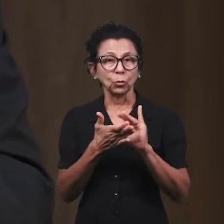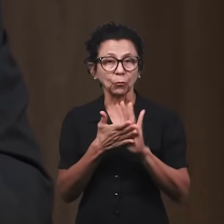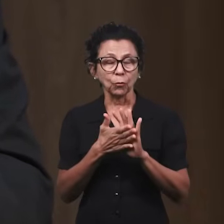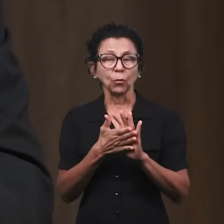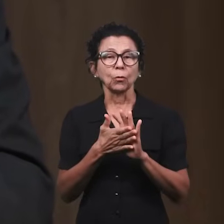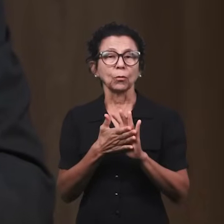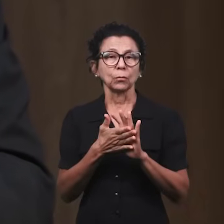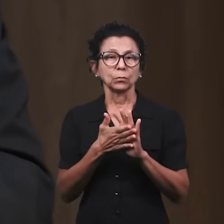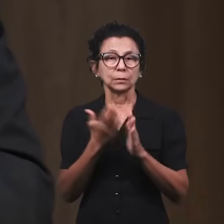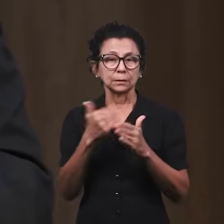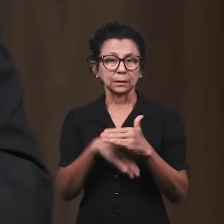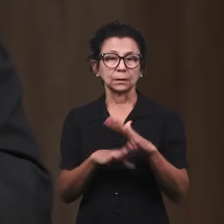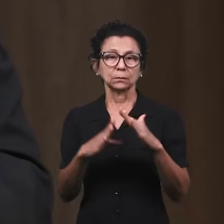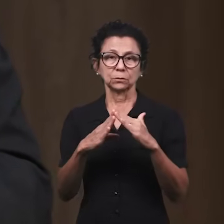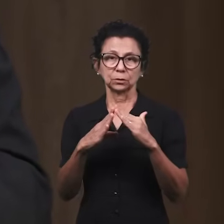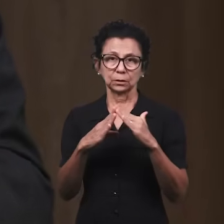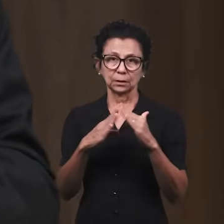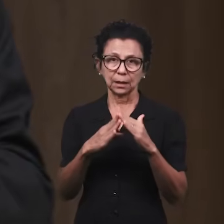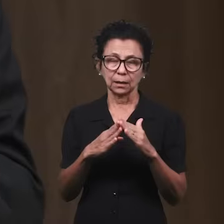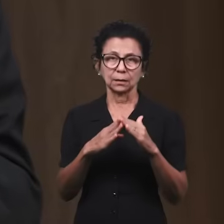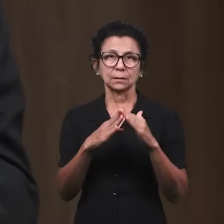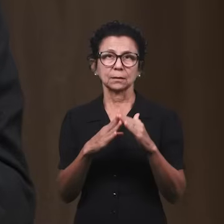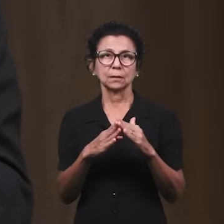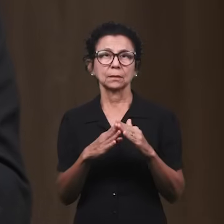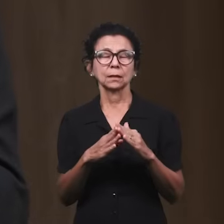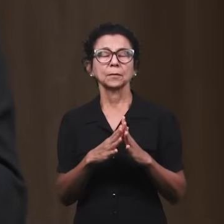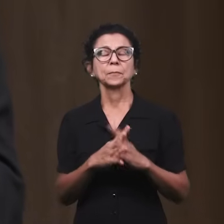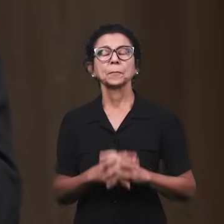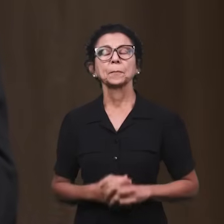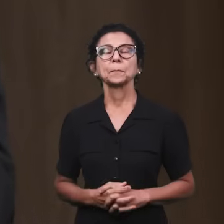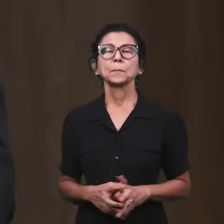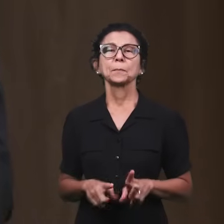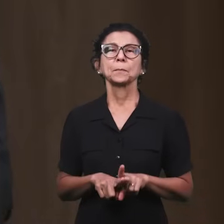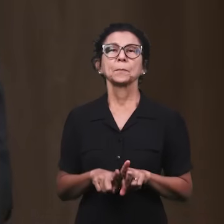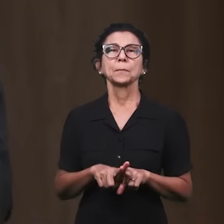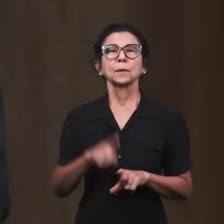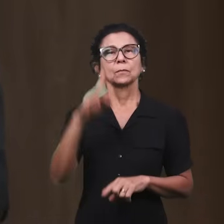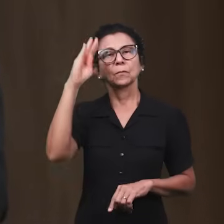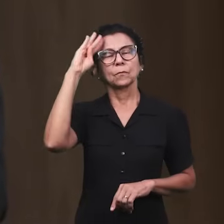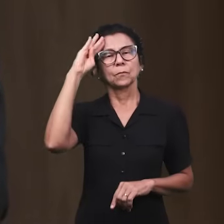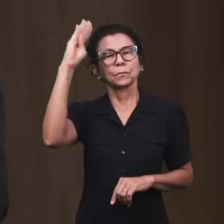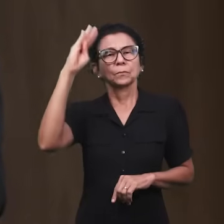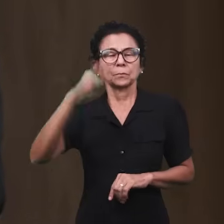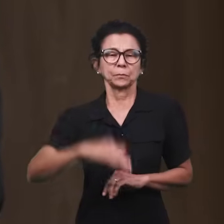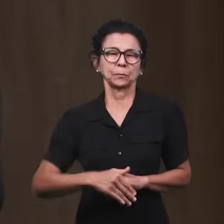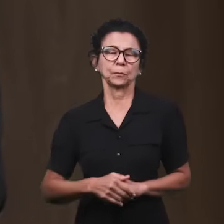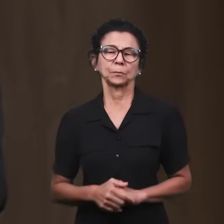isso. Agora, dentro do que o Douglas falou, que acho que é um ponto fundamental. O